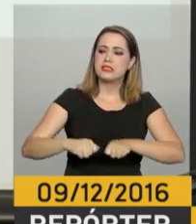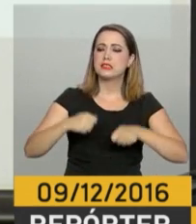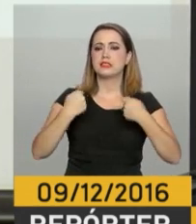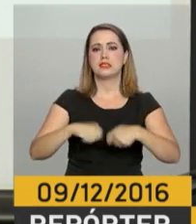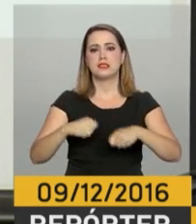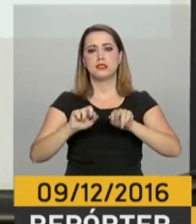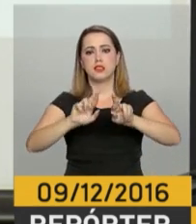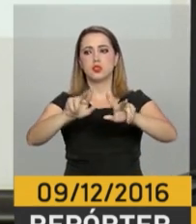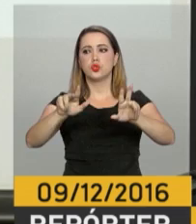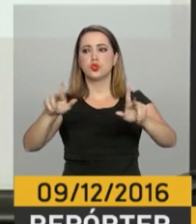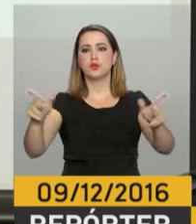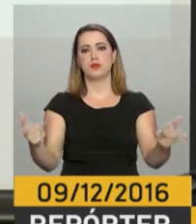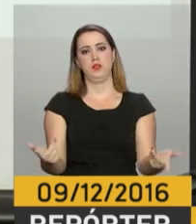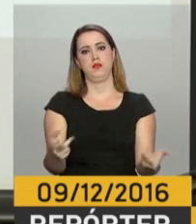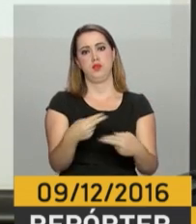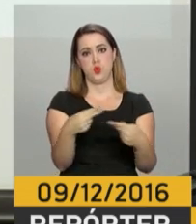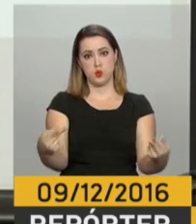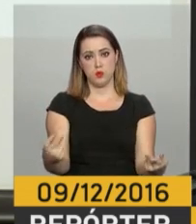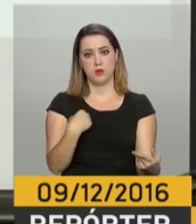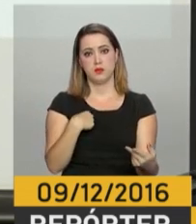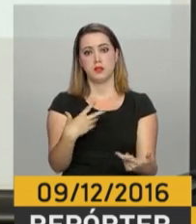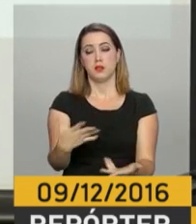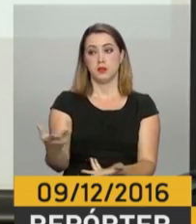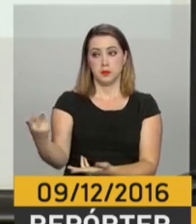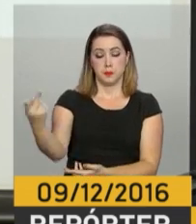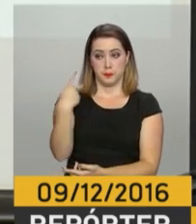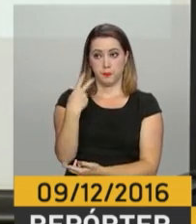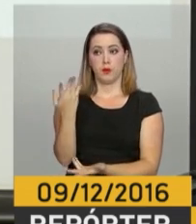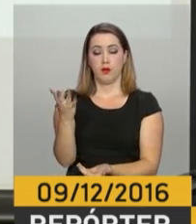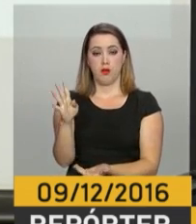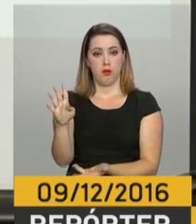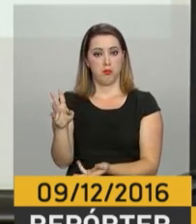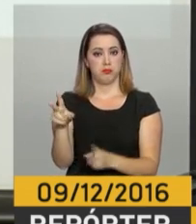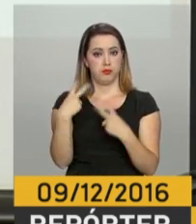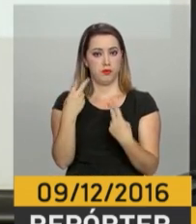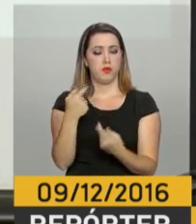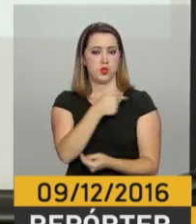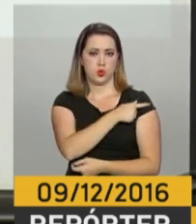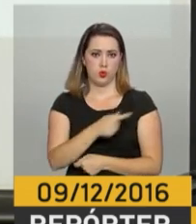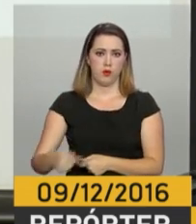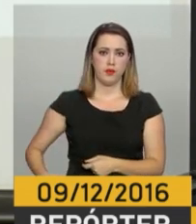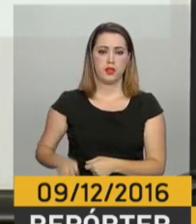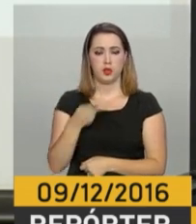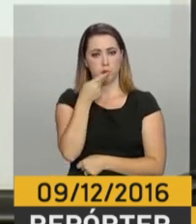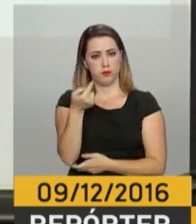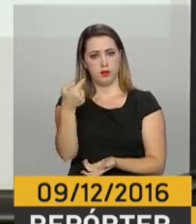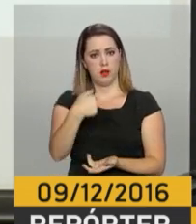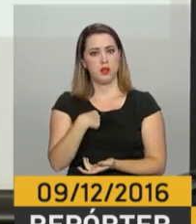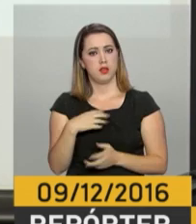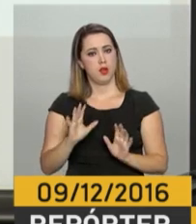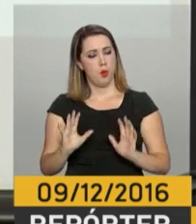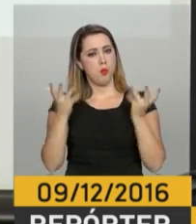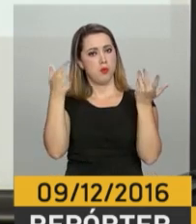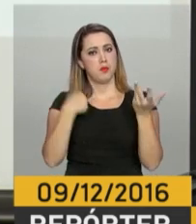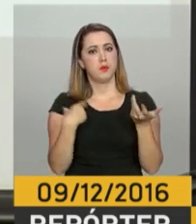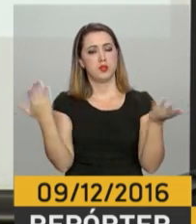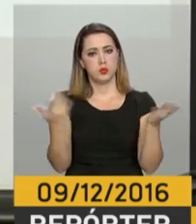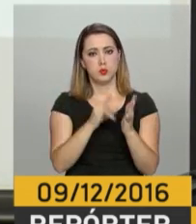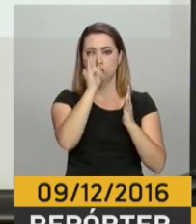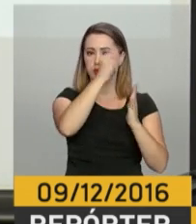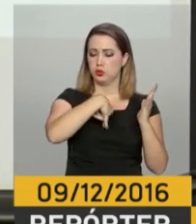é? Eu recebo com muito prazer a fala do governador que vem aqui e disse, ó, eu estou comemorando hoje a